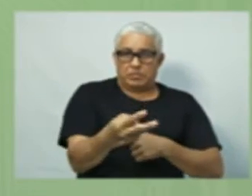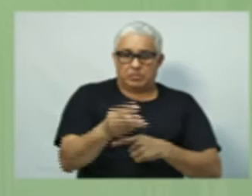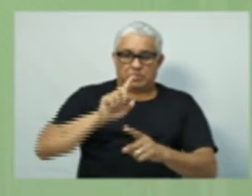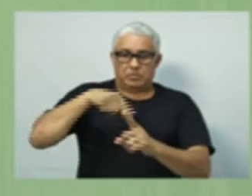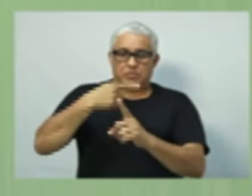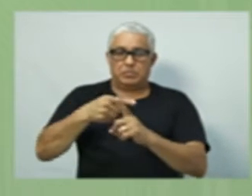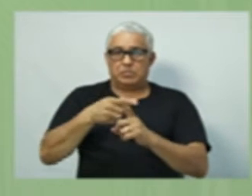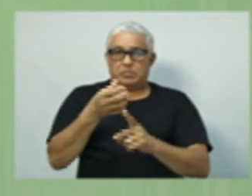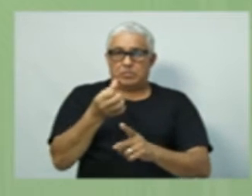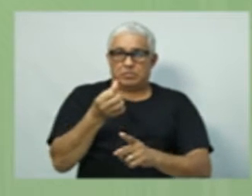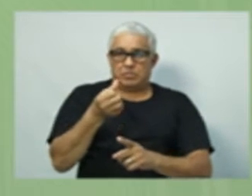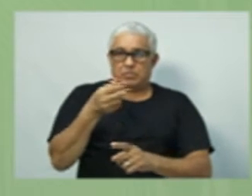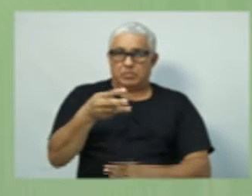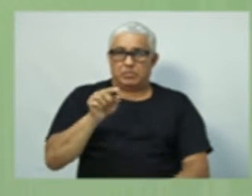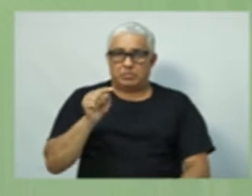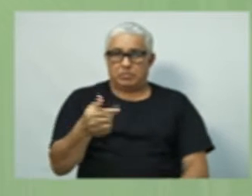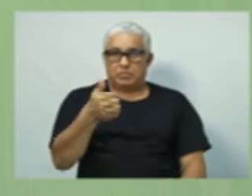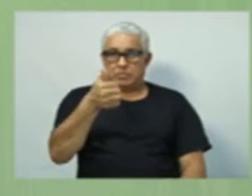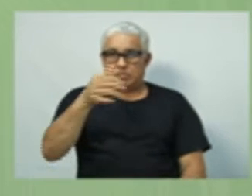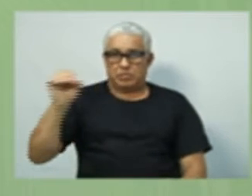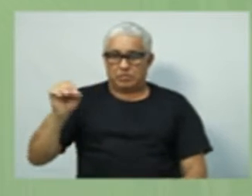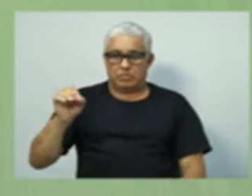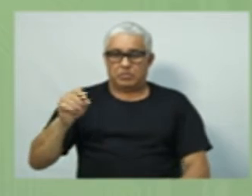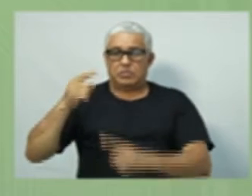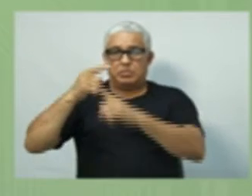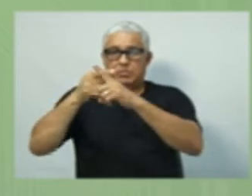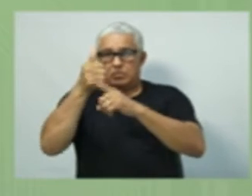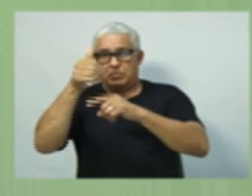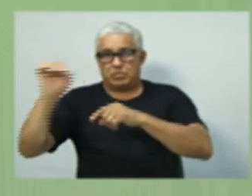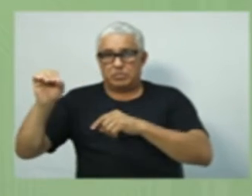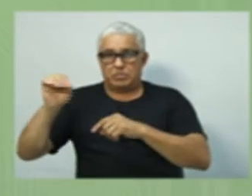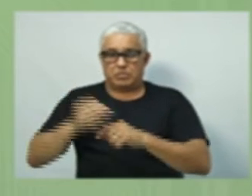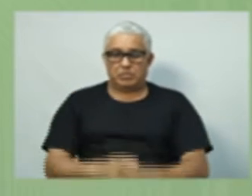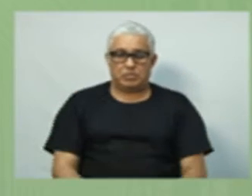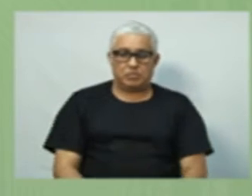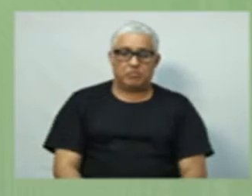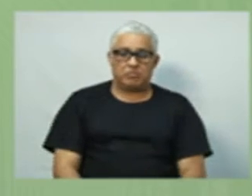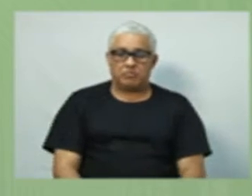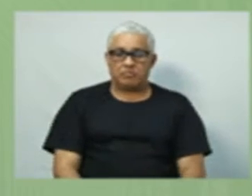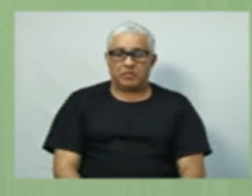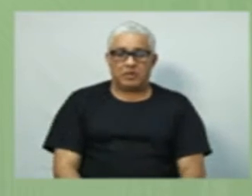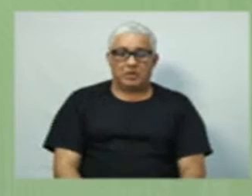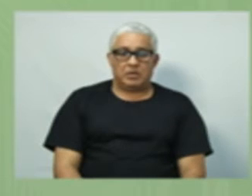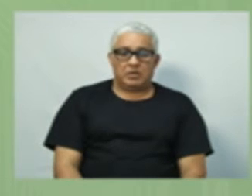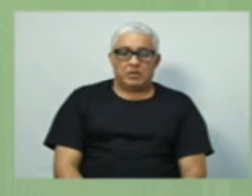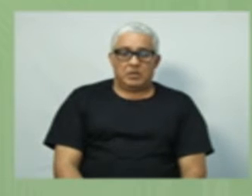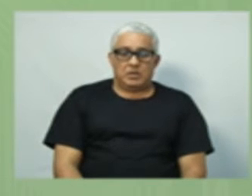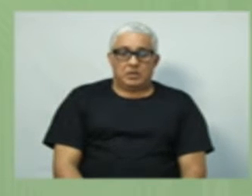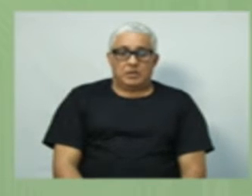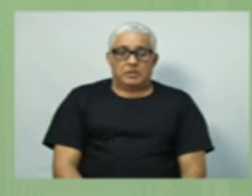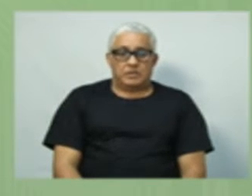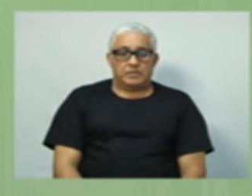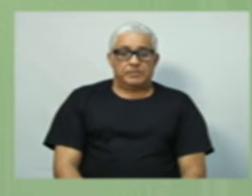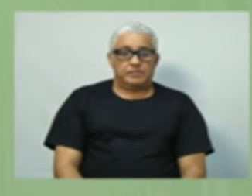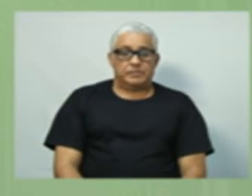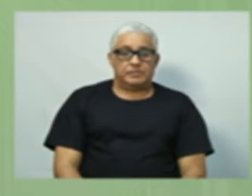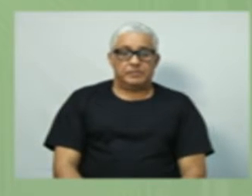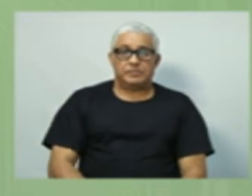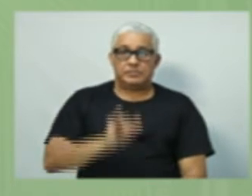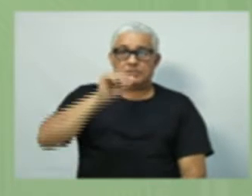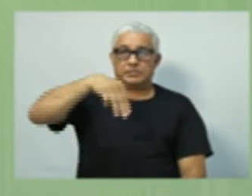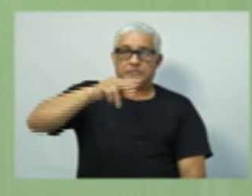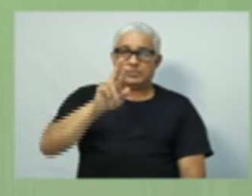circulante que é 3 mil mais o meu pele que é 63.100 vezes em então o